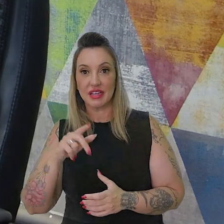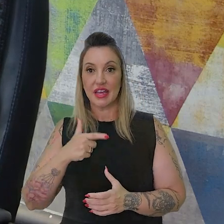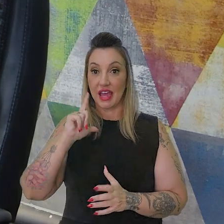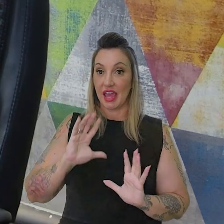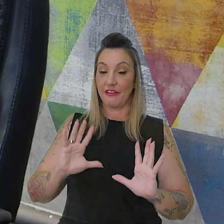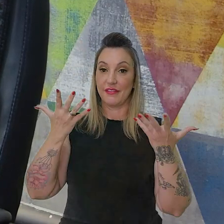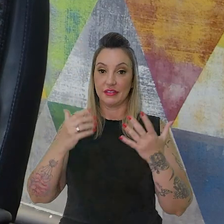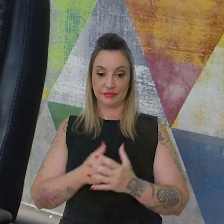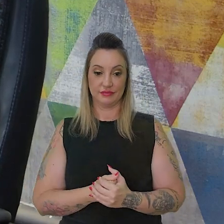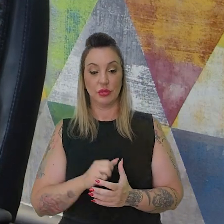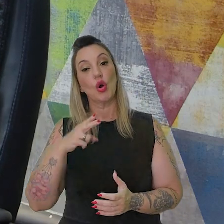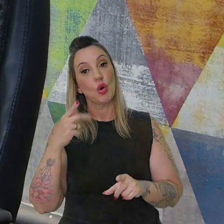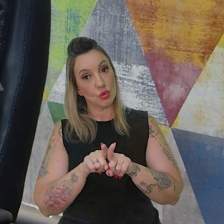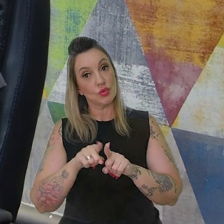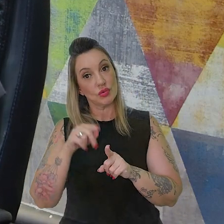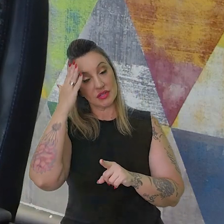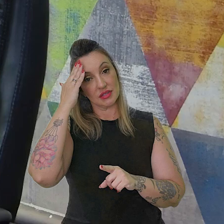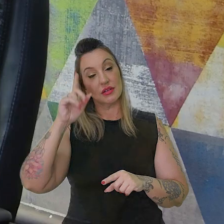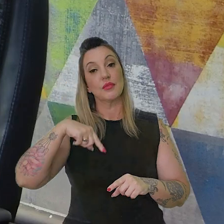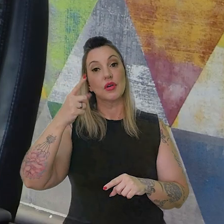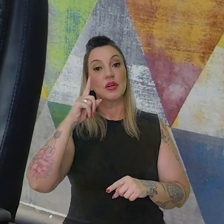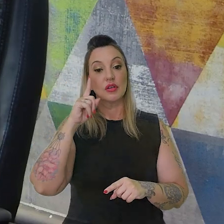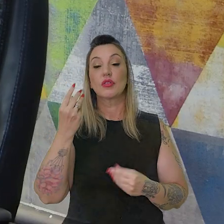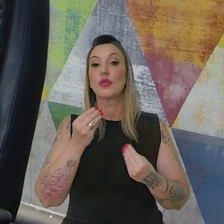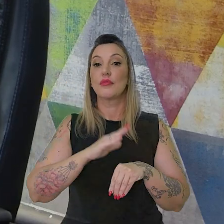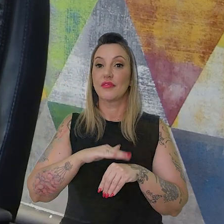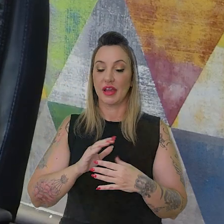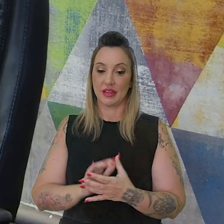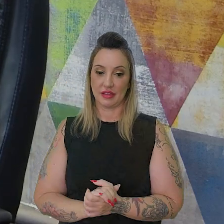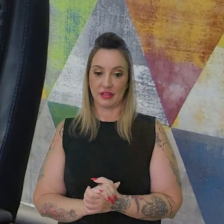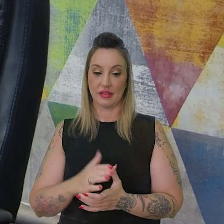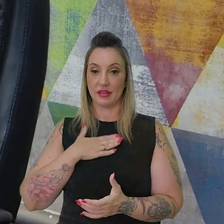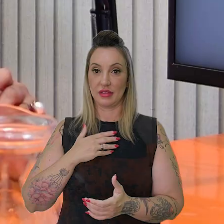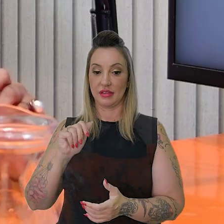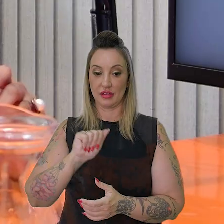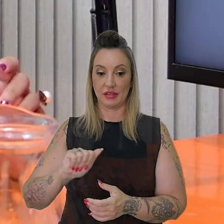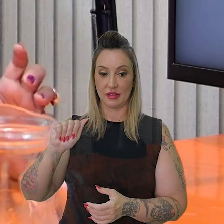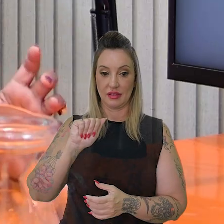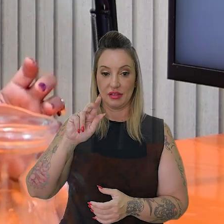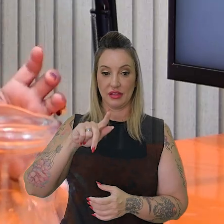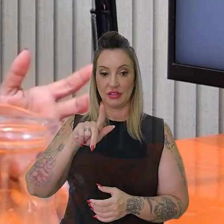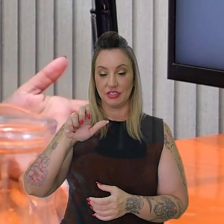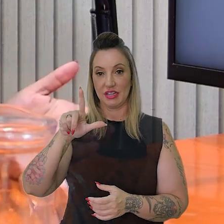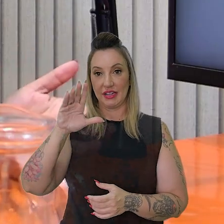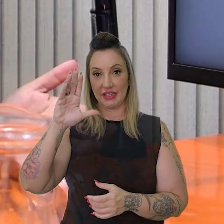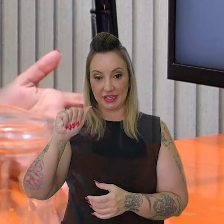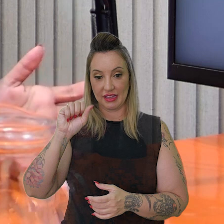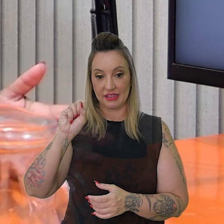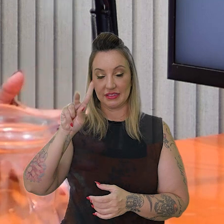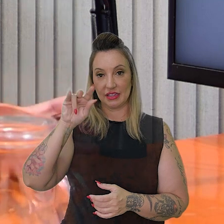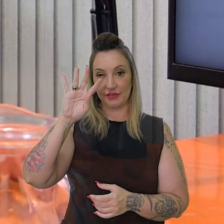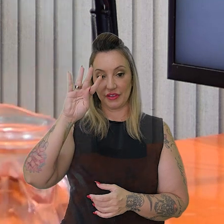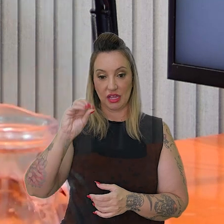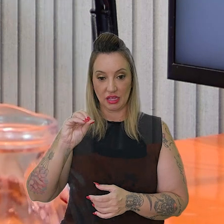veja antes do evento acontecer ou também para saber sobre as próximas edições Como faz ou no minha @ Angélica salviato que